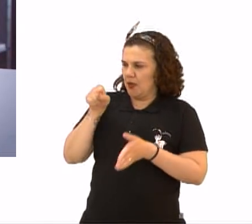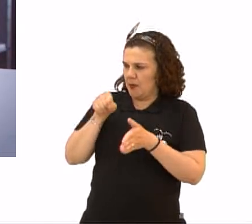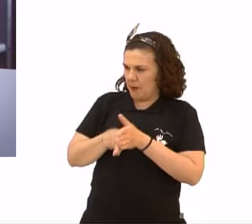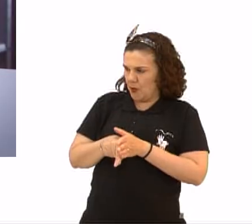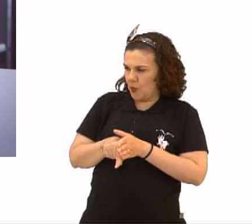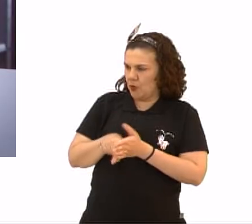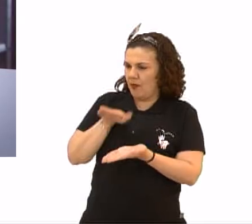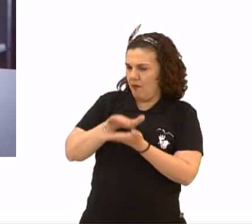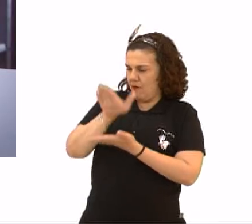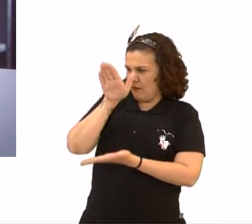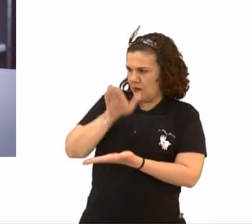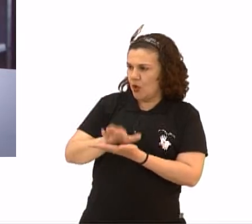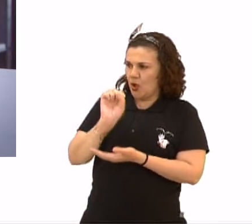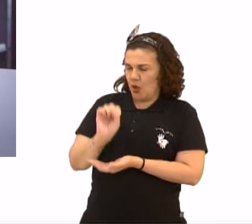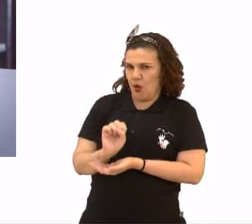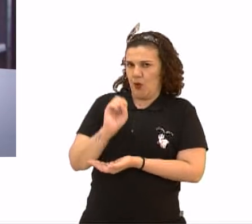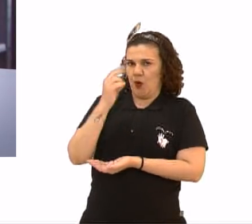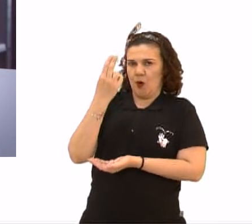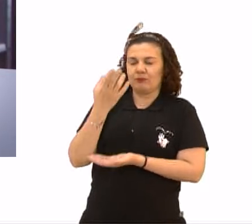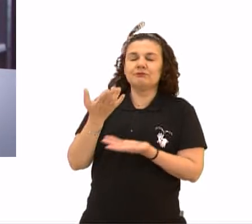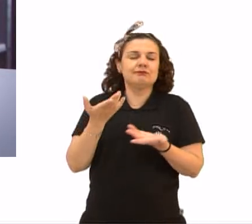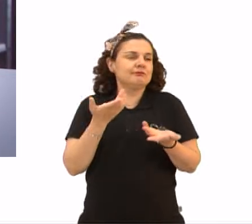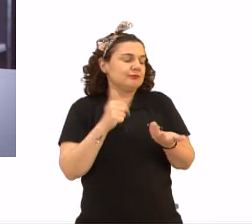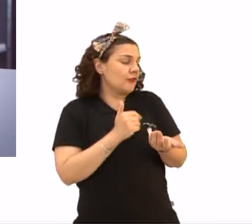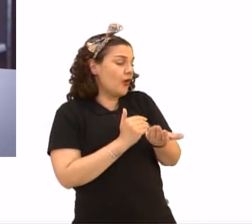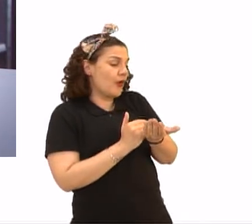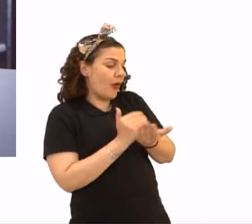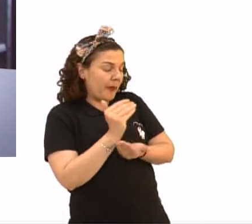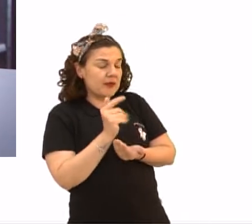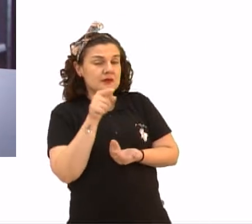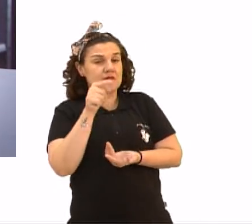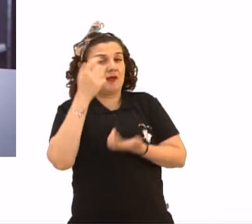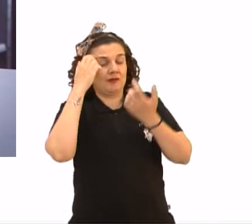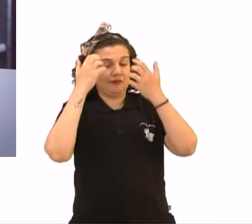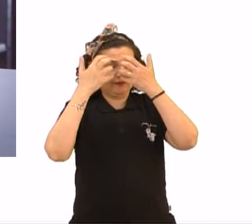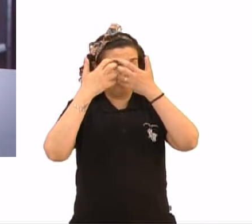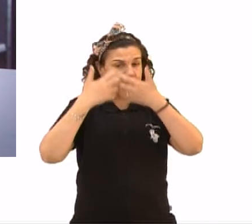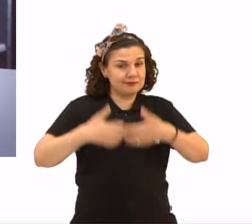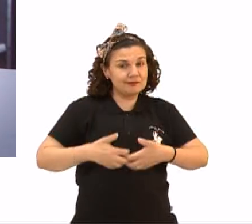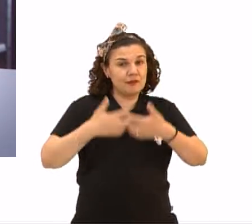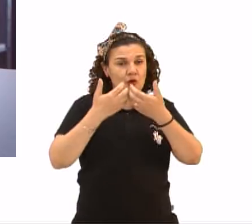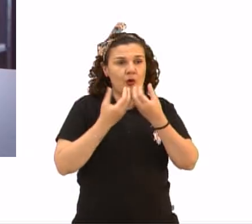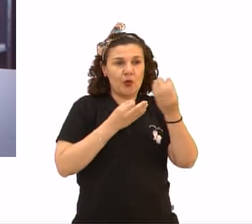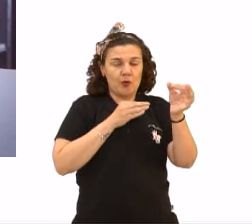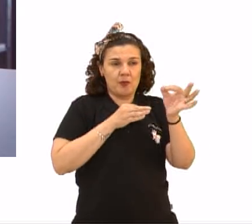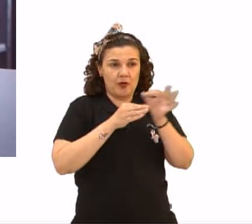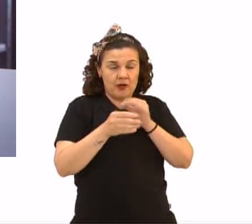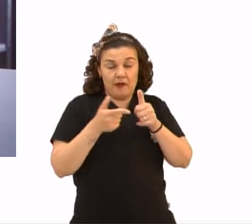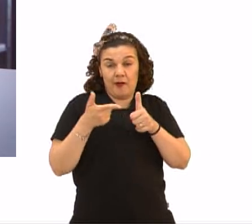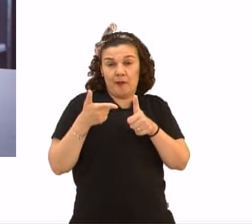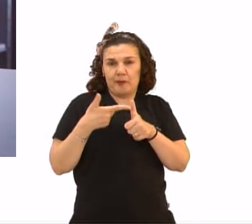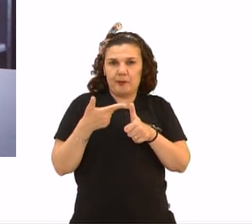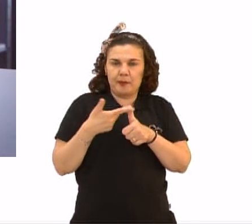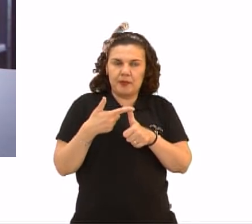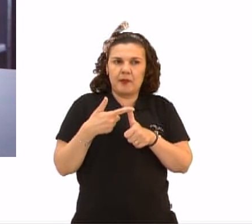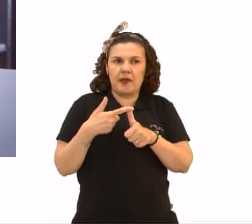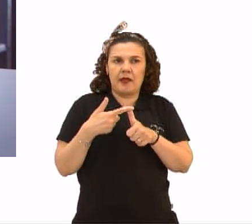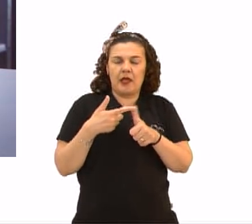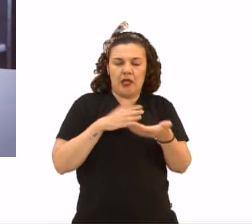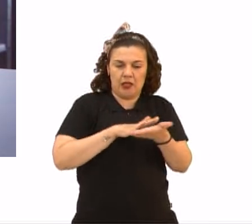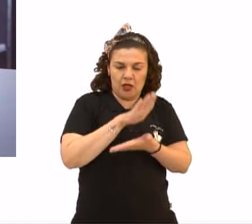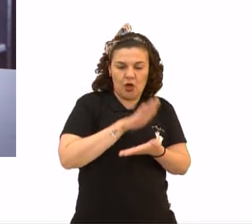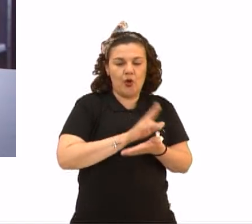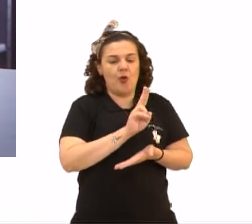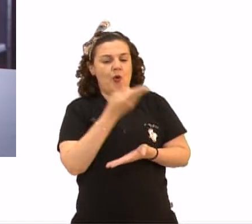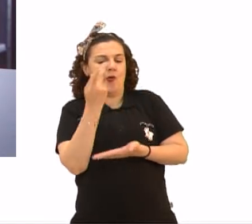produção editorial, produção de... Pode ser, começamos, como o processo como que funciona? Começa primeiro com o editorial,